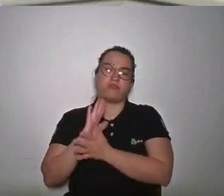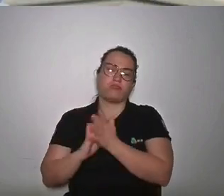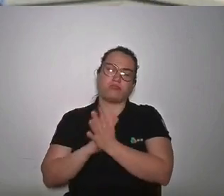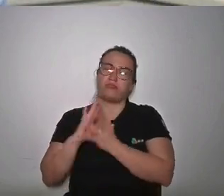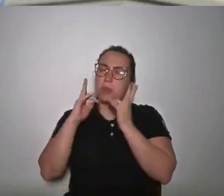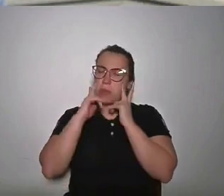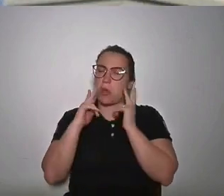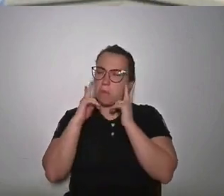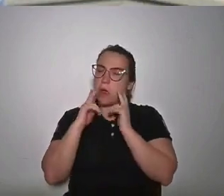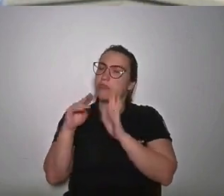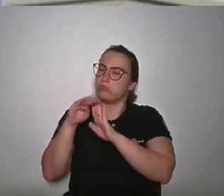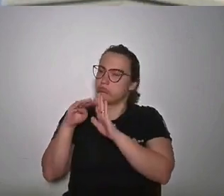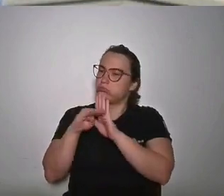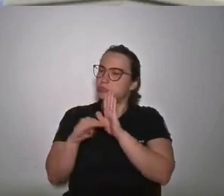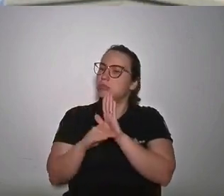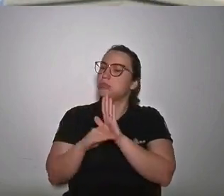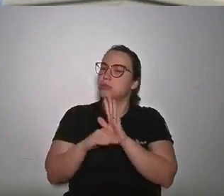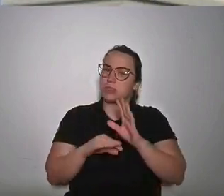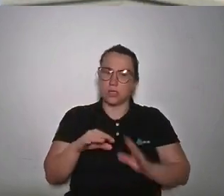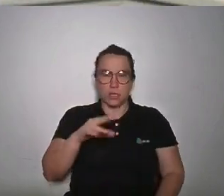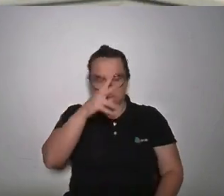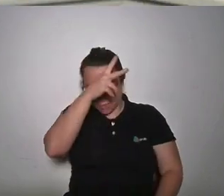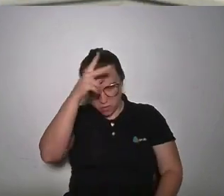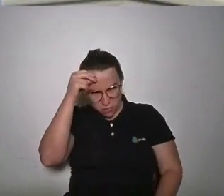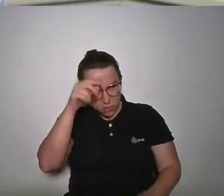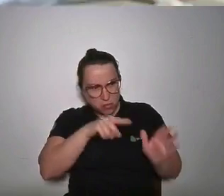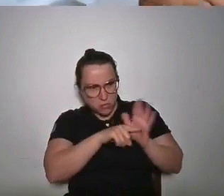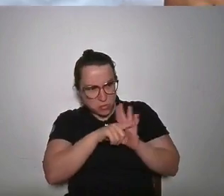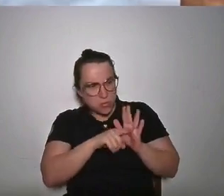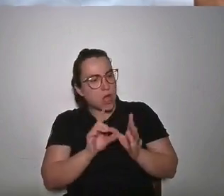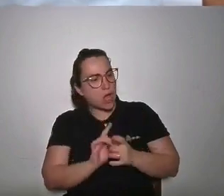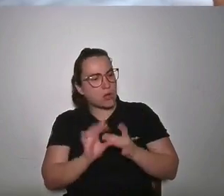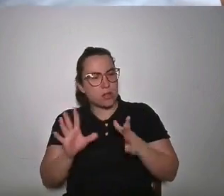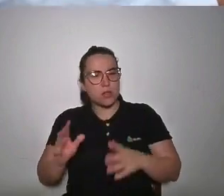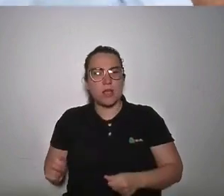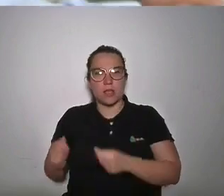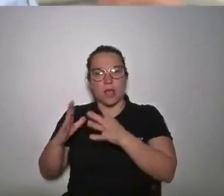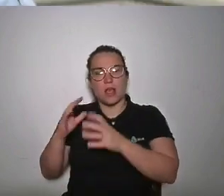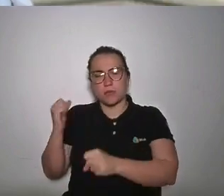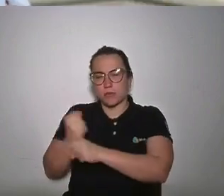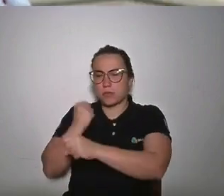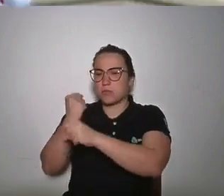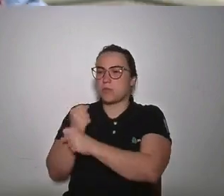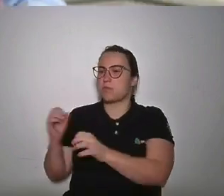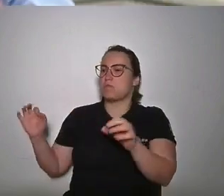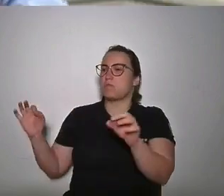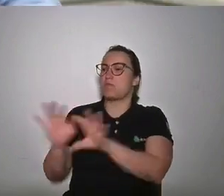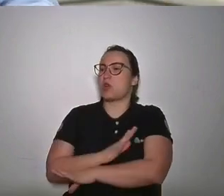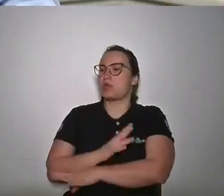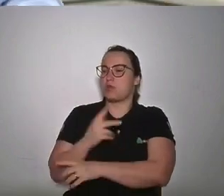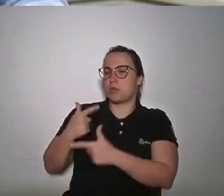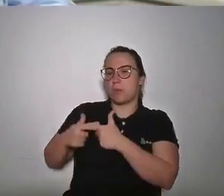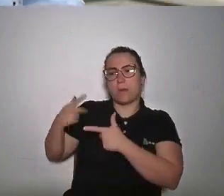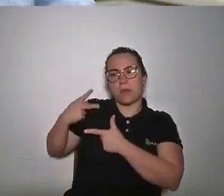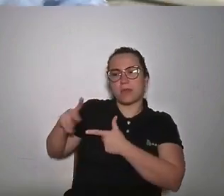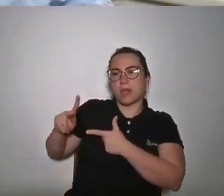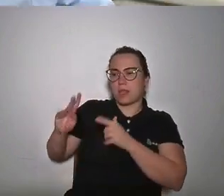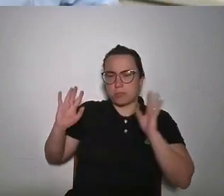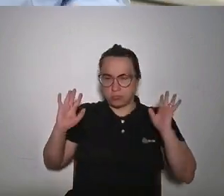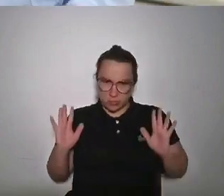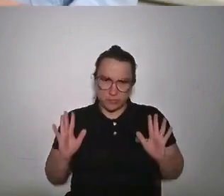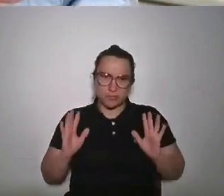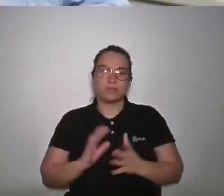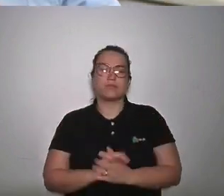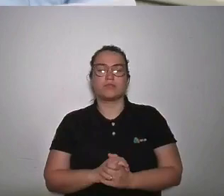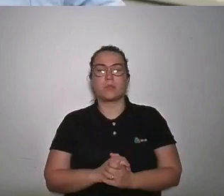das normativas da prefeitura, é analisado e autorizado, o cara vai lá, gasta, faz e acabou, o problema é dele, não deve satisfação para ninguém. E